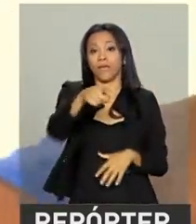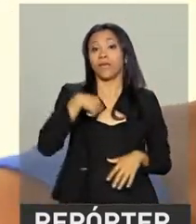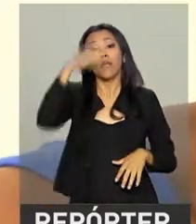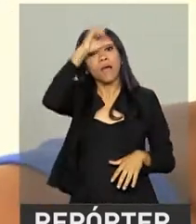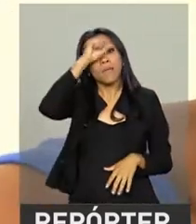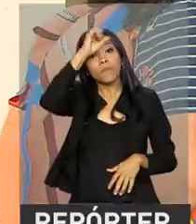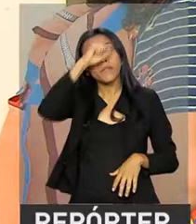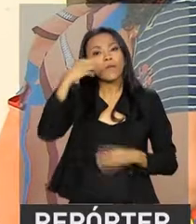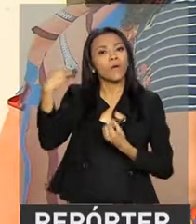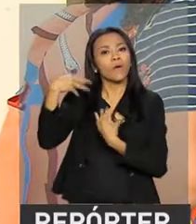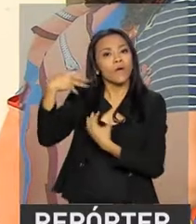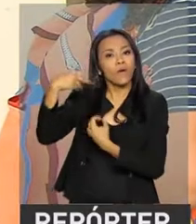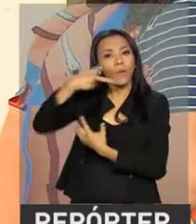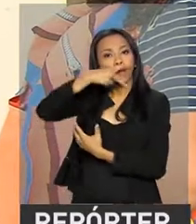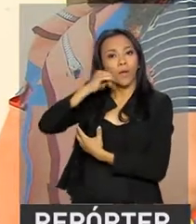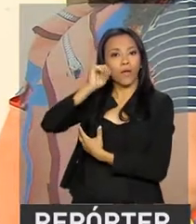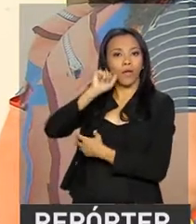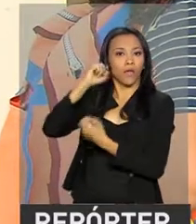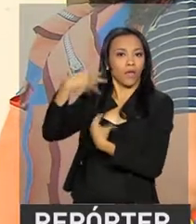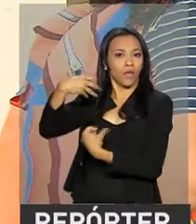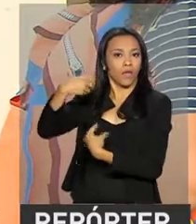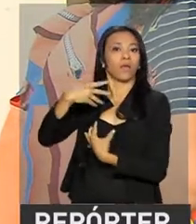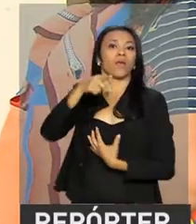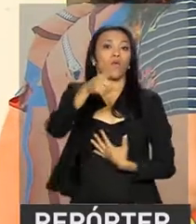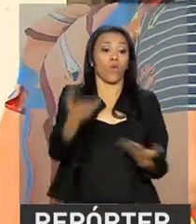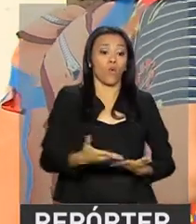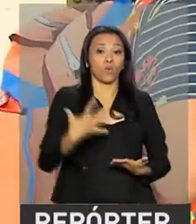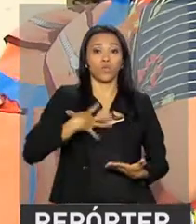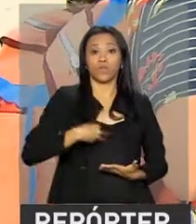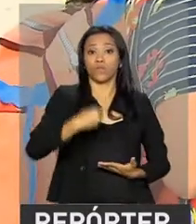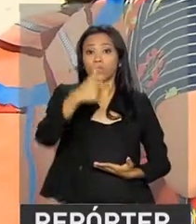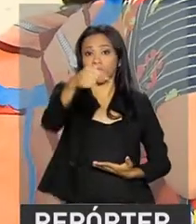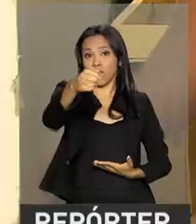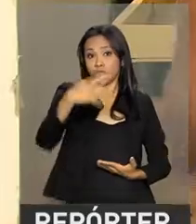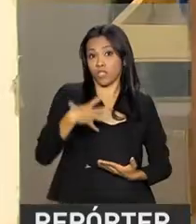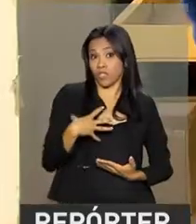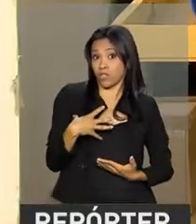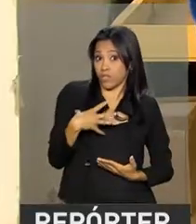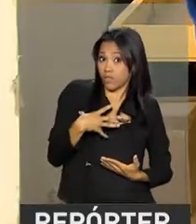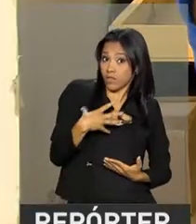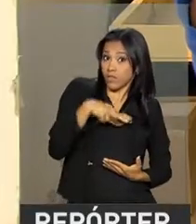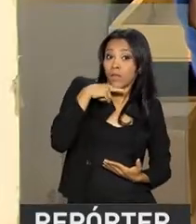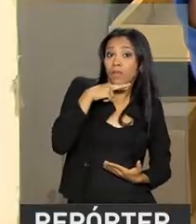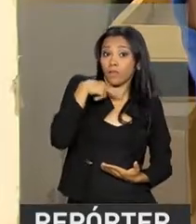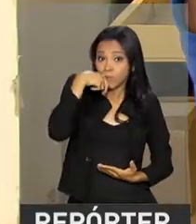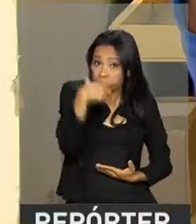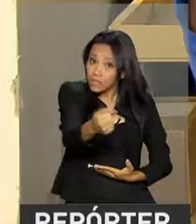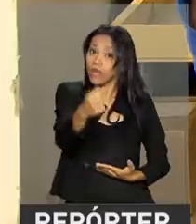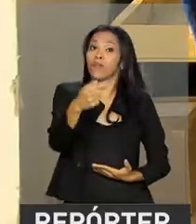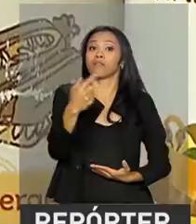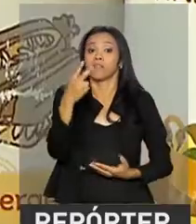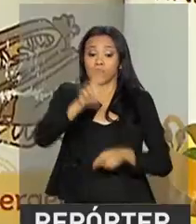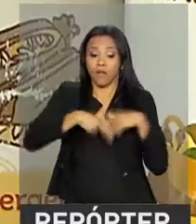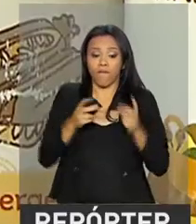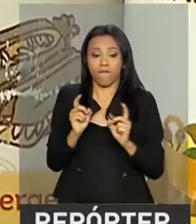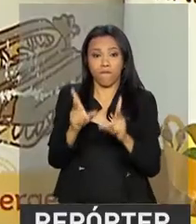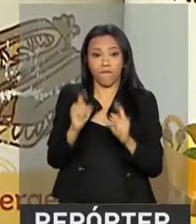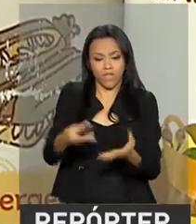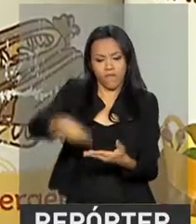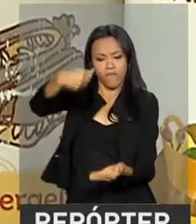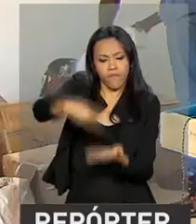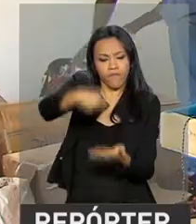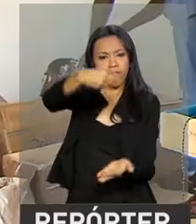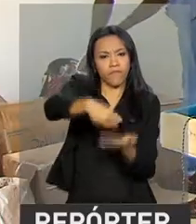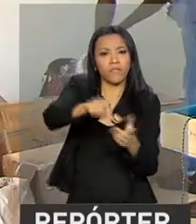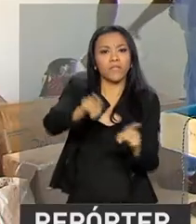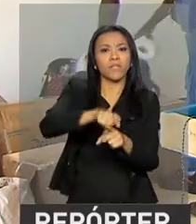pais. Hoje sustenta 7 filhos e 7 netos com o dinheiro que ganha com a venda das farinhas e óleos que produz.